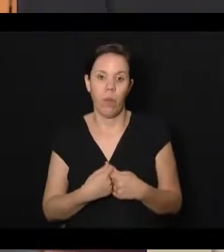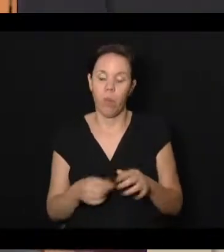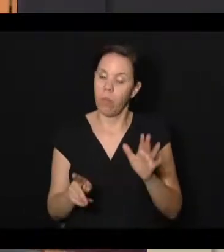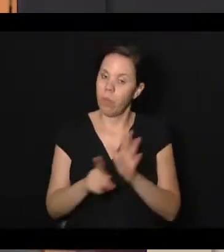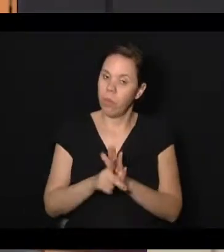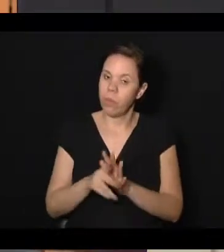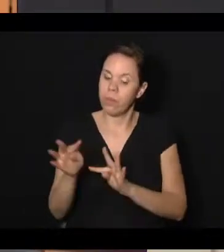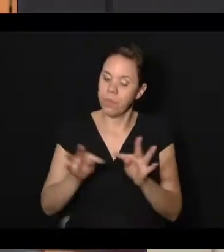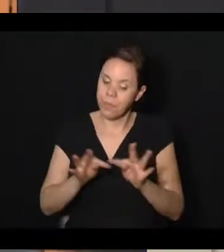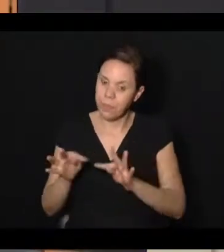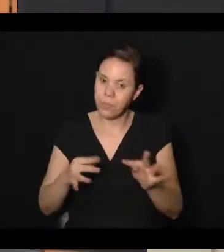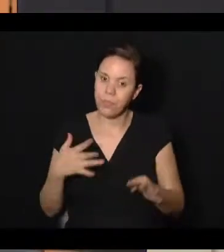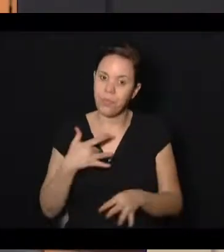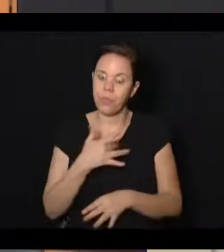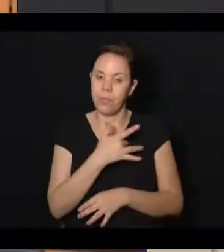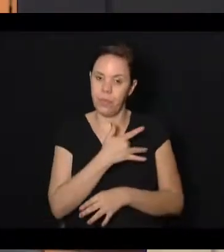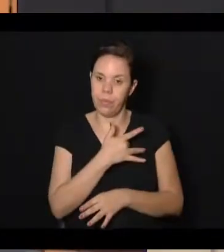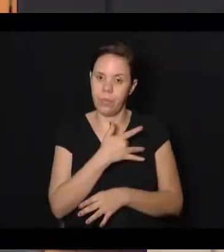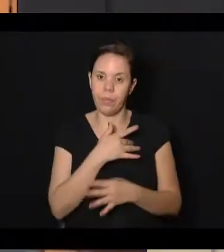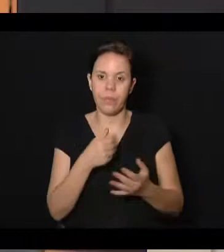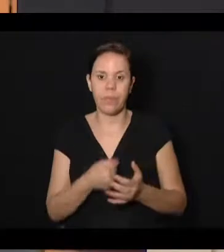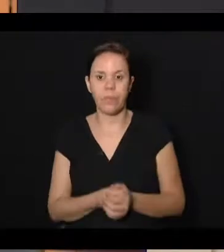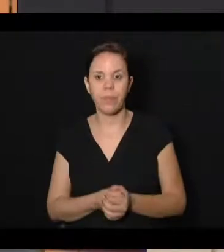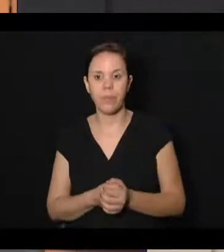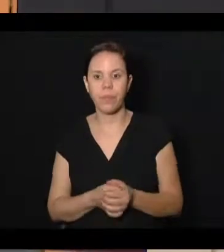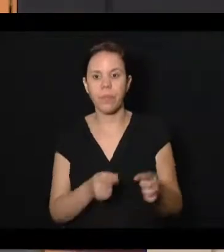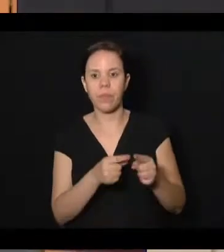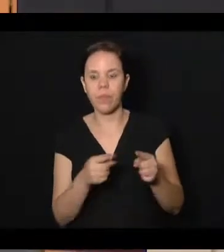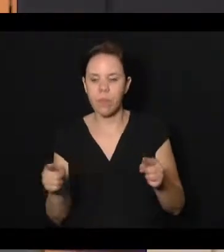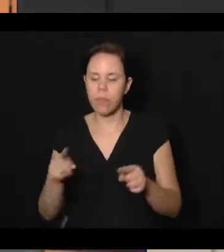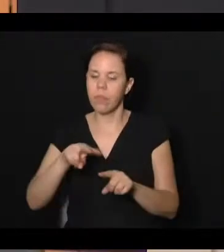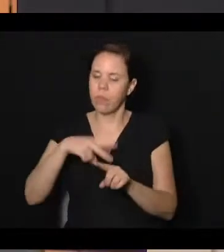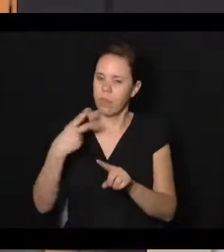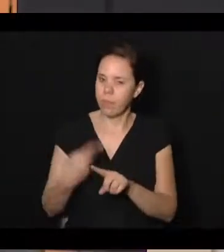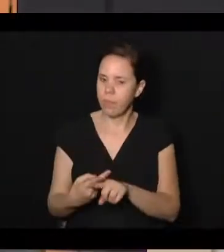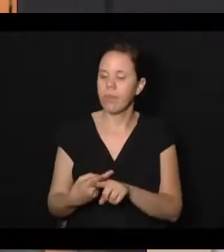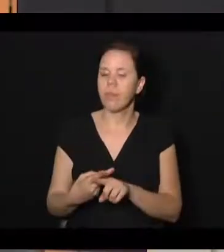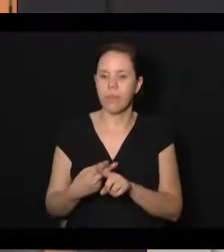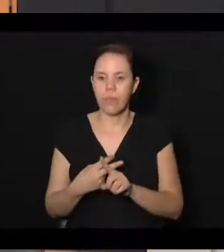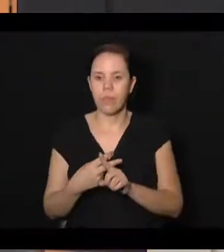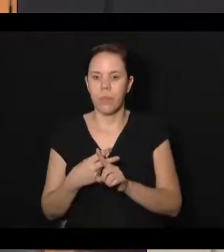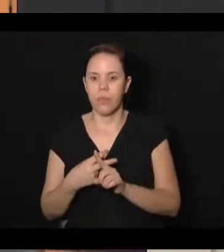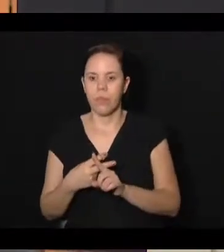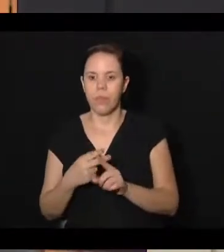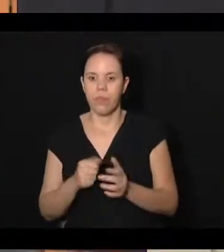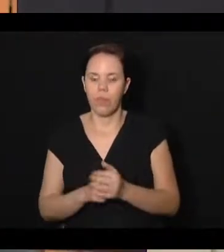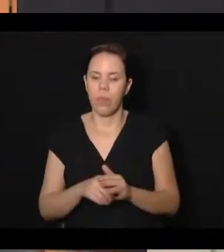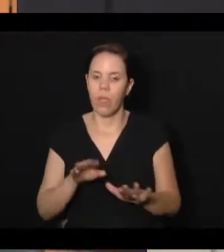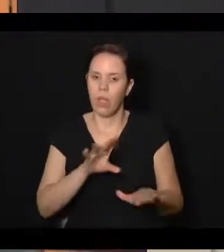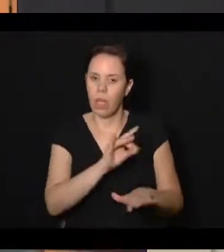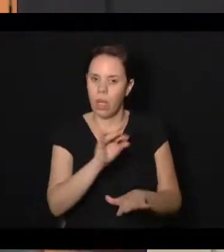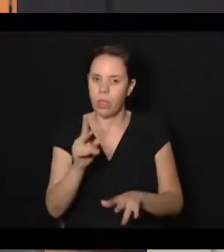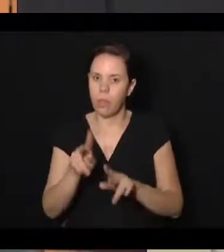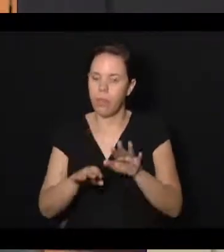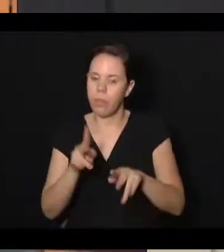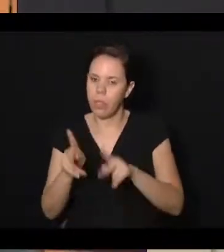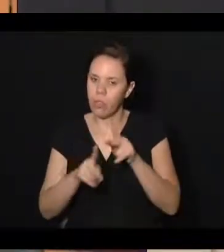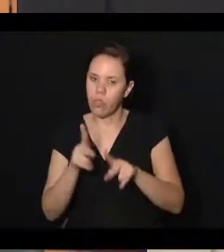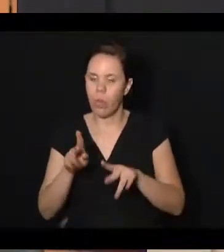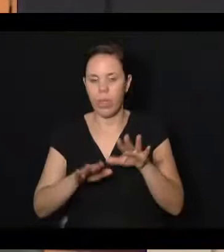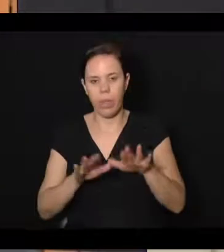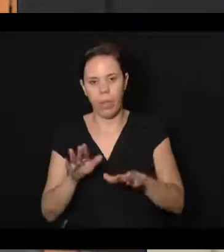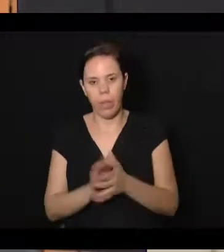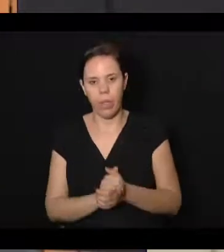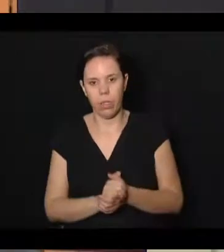de saúde no qual de mandi um tempo um pouco maior aí vai depender da necessidade de cada usuário então esse é